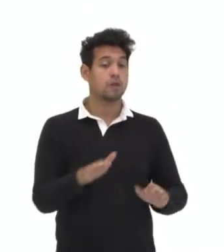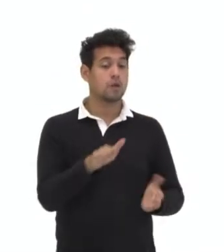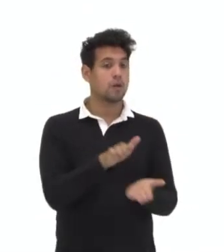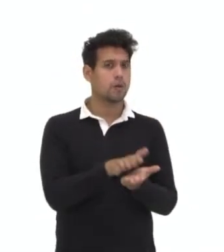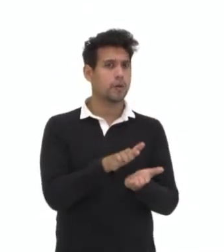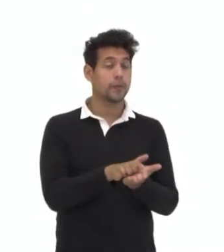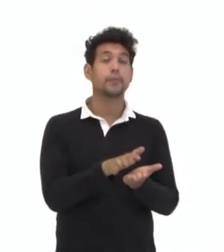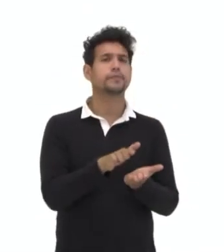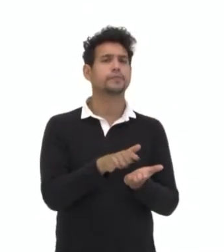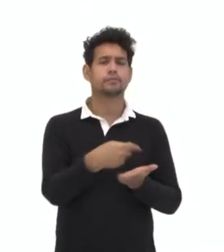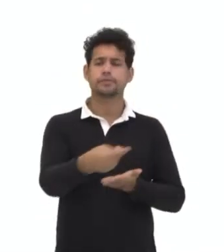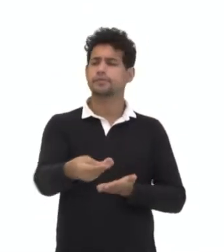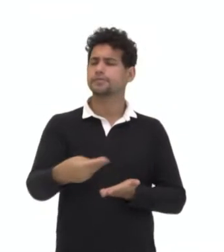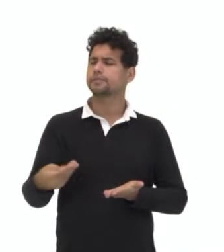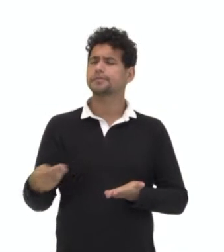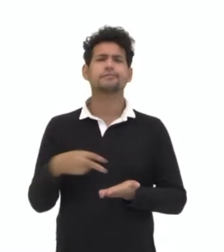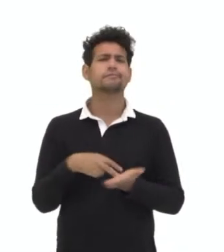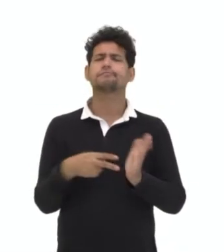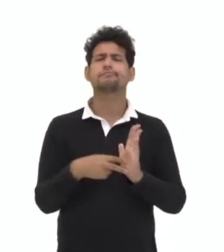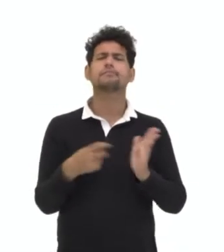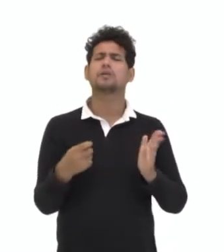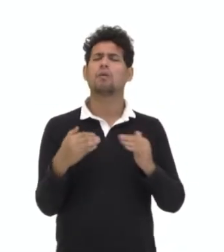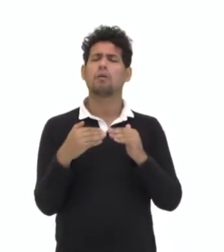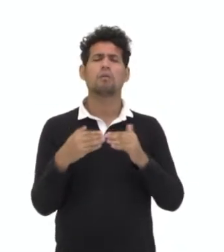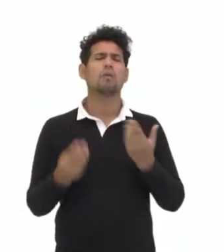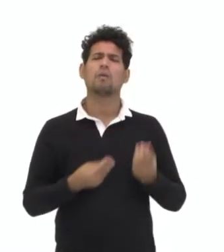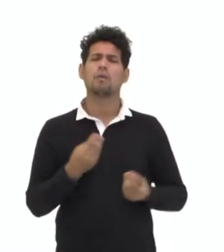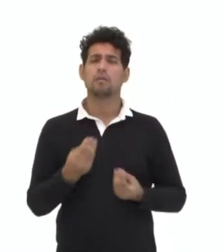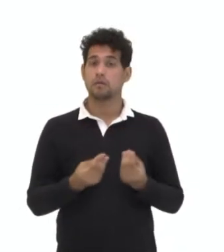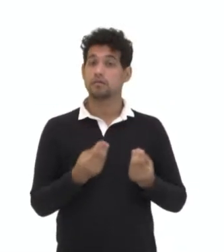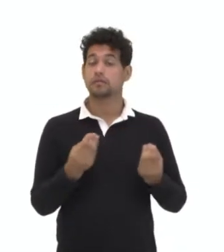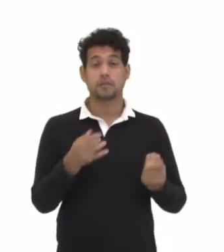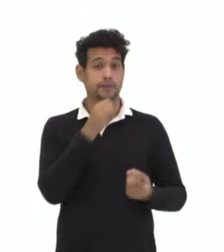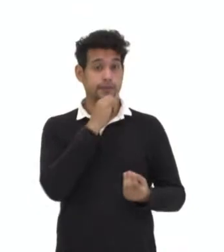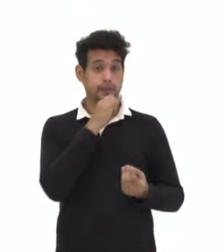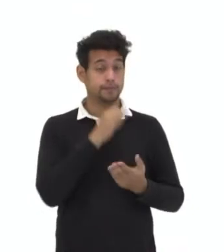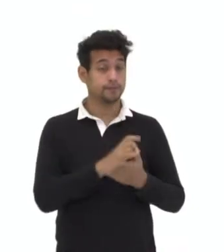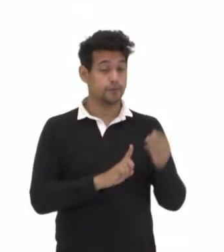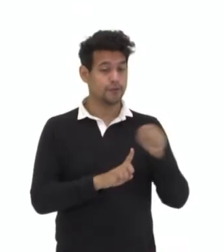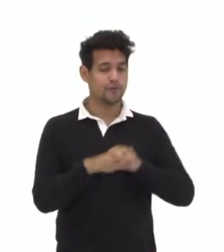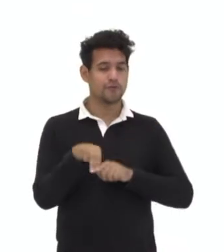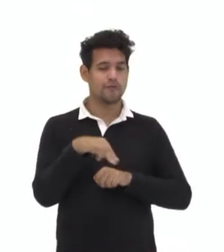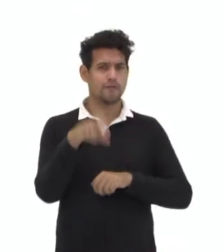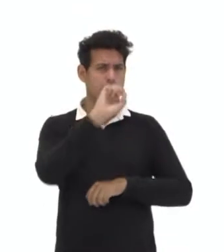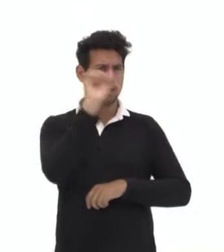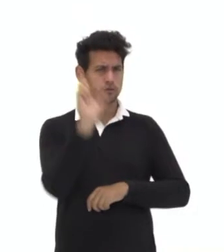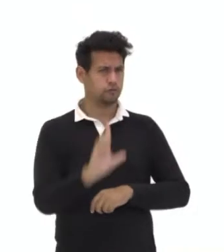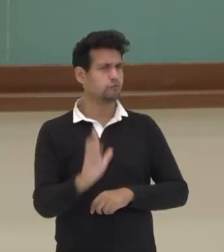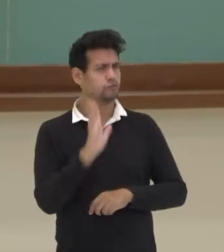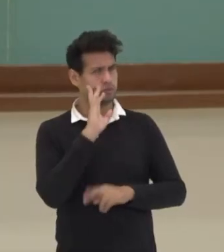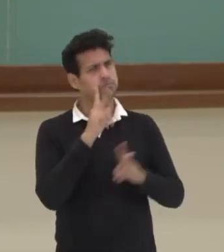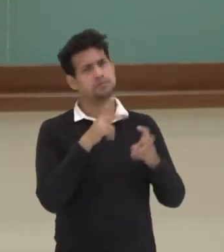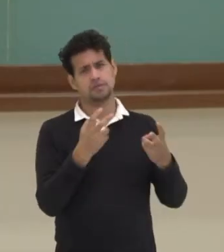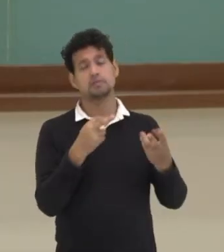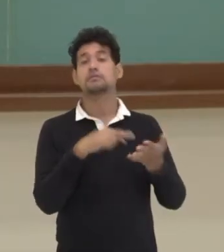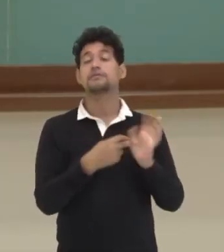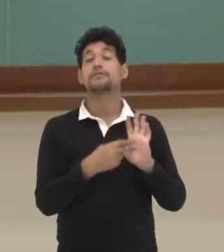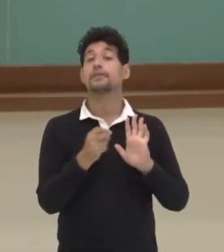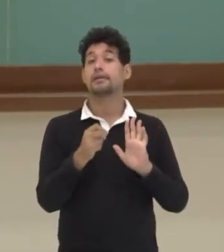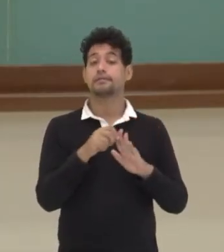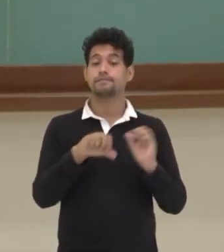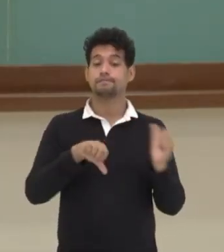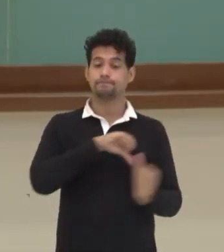se refere e o que essas campanhas têm em comum? Então, o Novembrinho Azul, você já deve ter ouvido, é uma